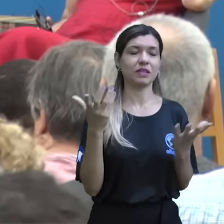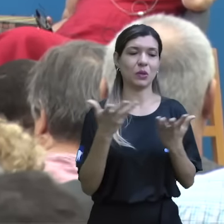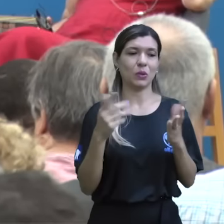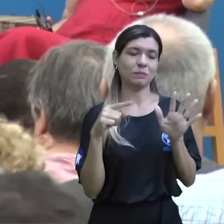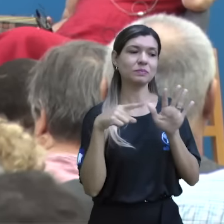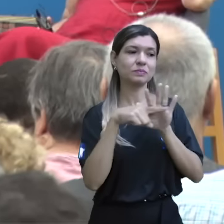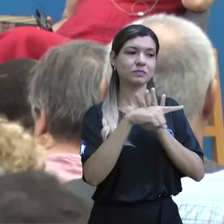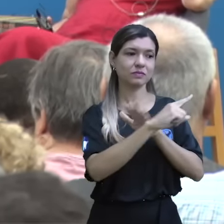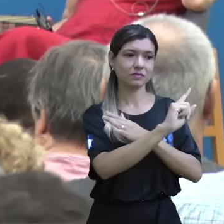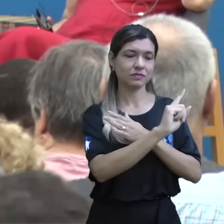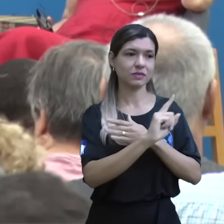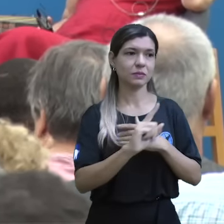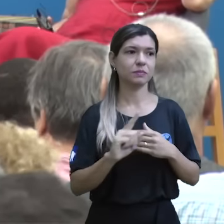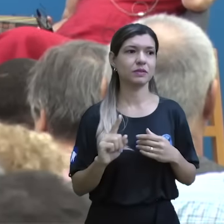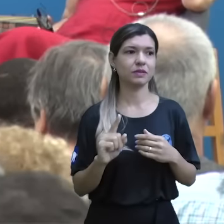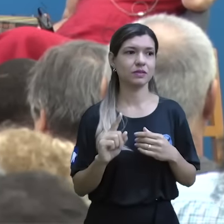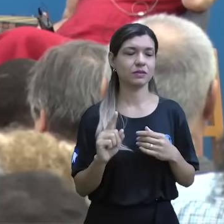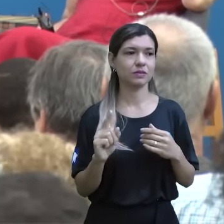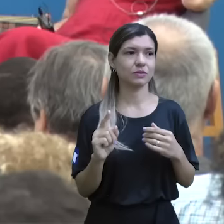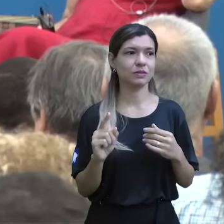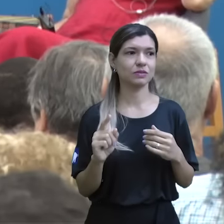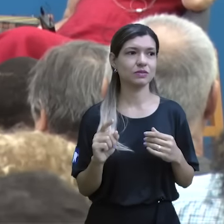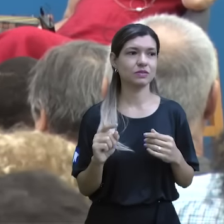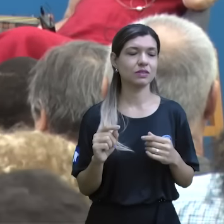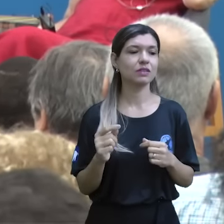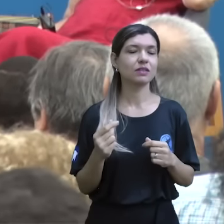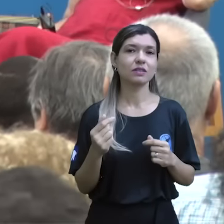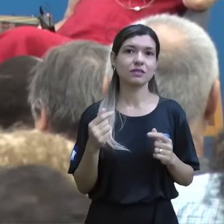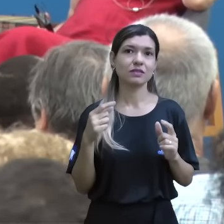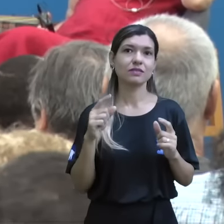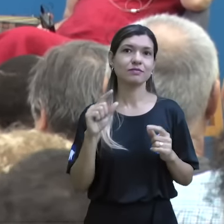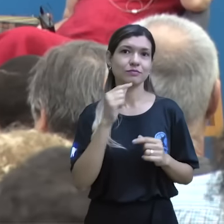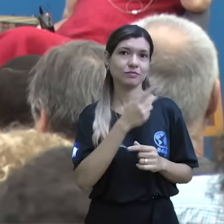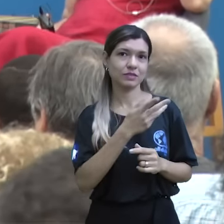nosso Dostoiévski dos Trópicos?